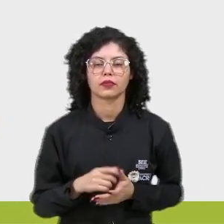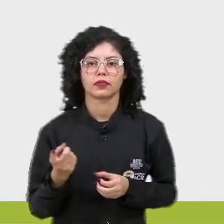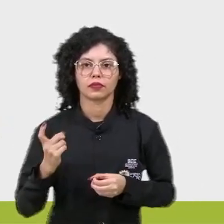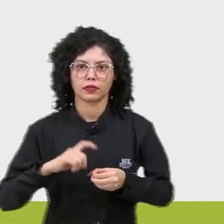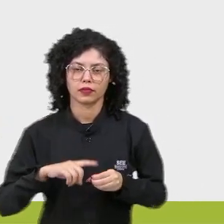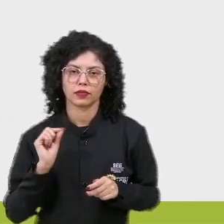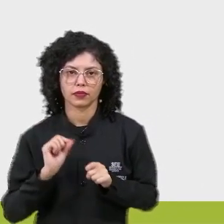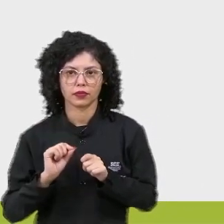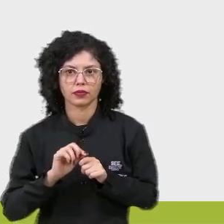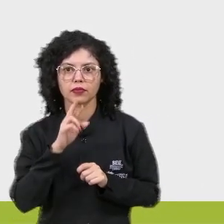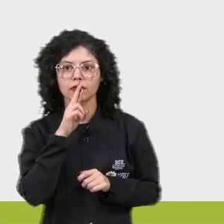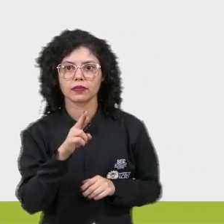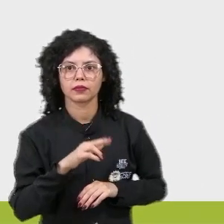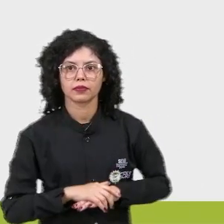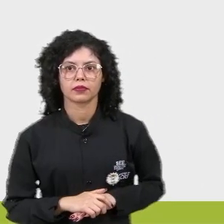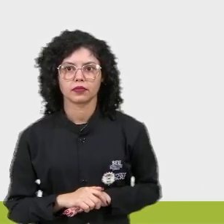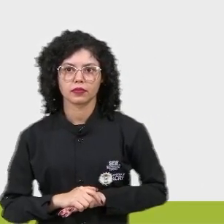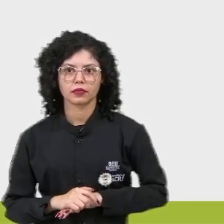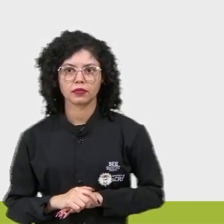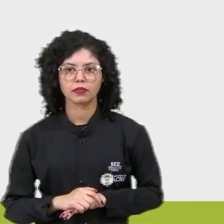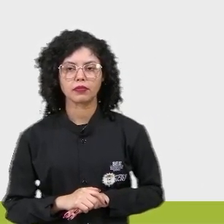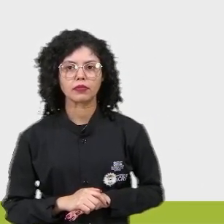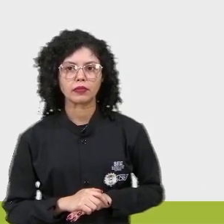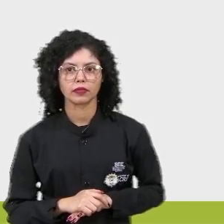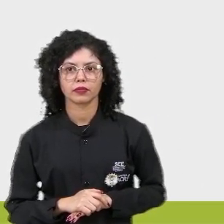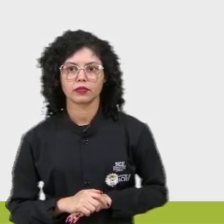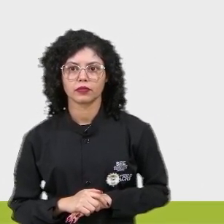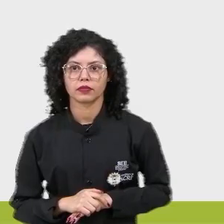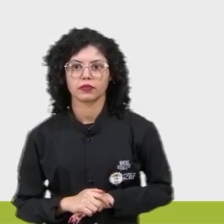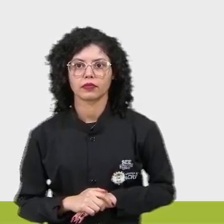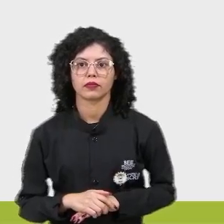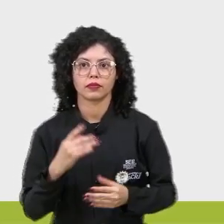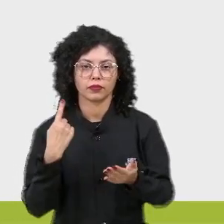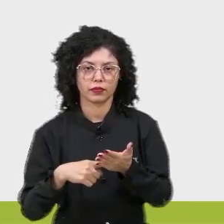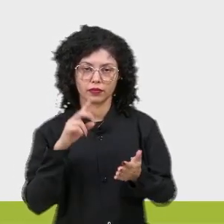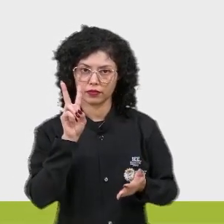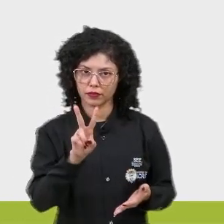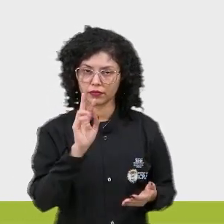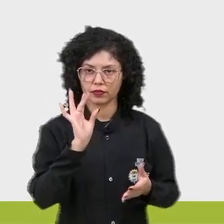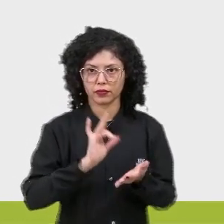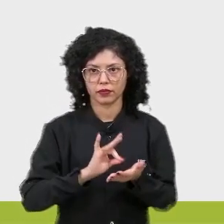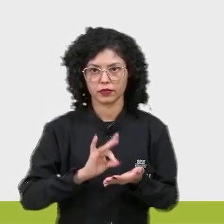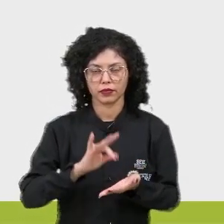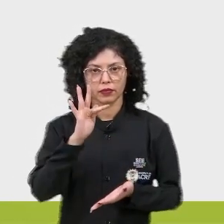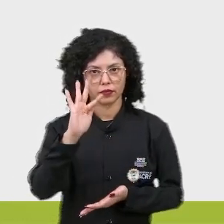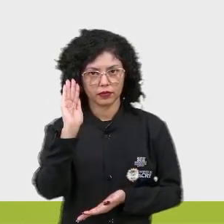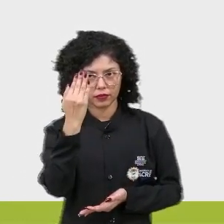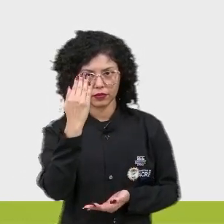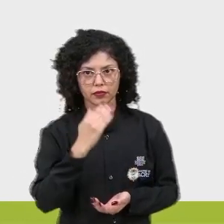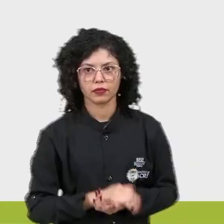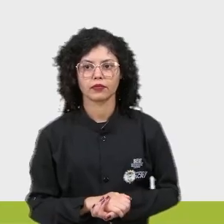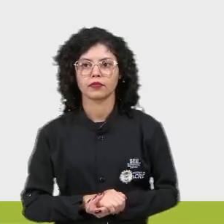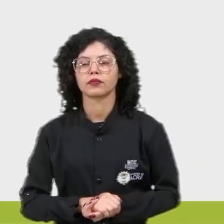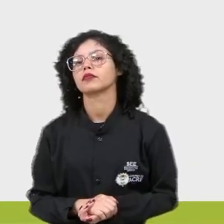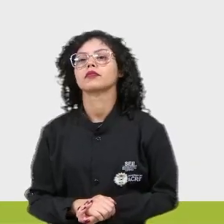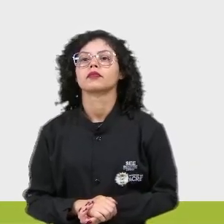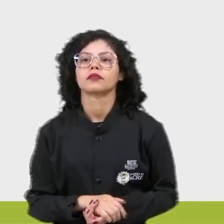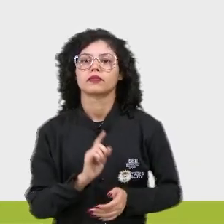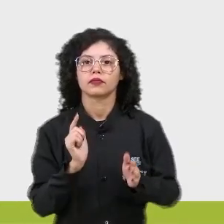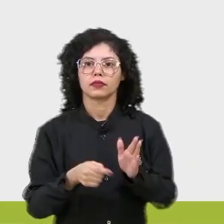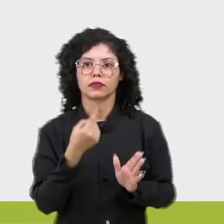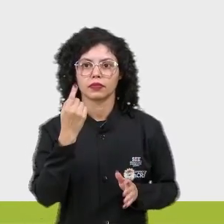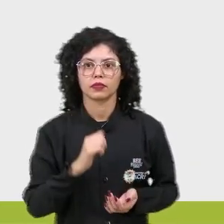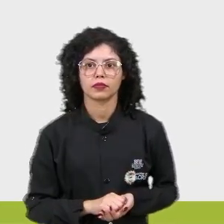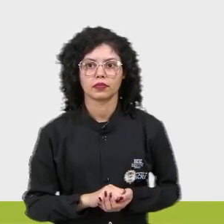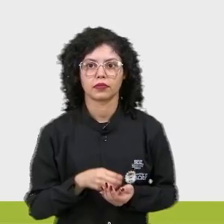retomar aí a questão. Então, vamos ler novamente. Marque V para verdadeira ou F para falso. Primeiro,